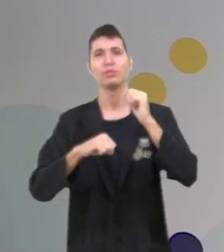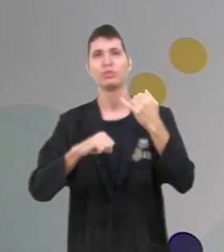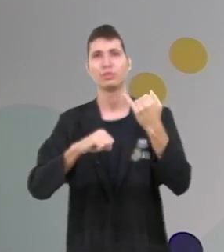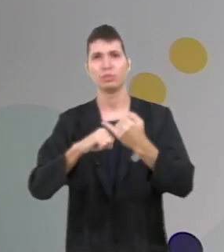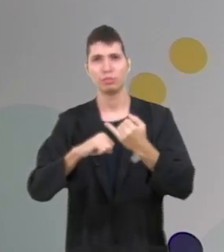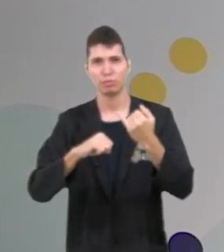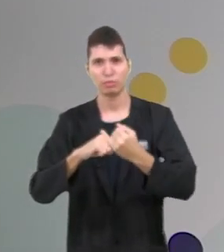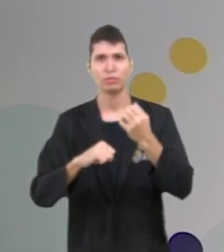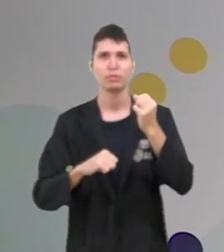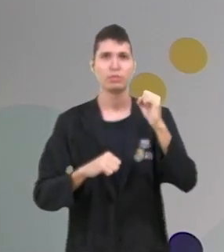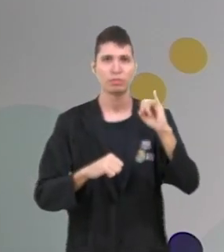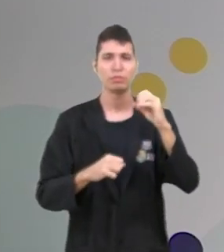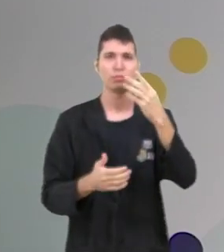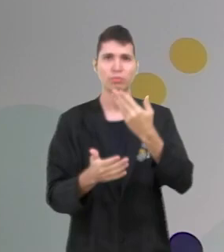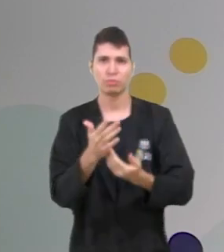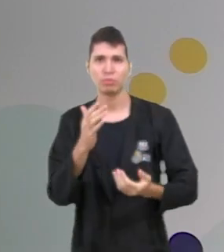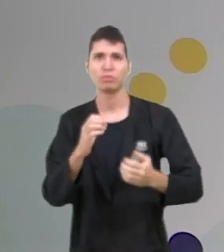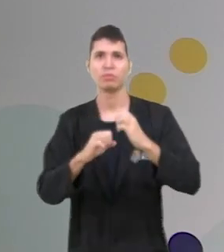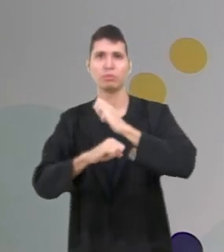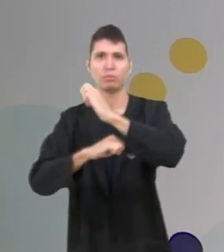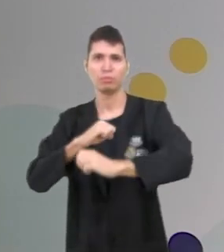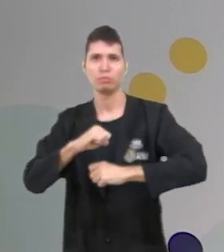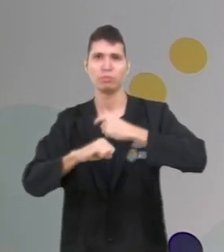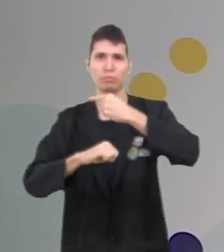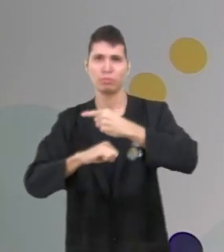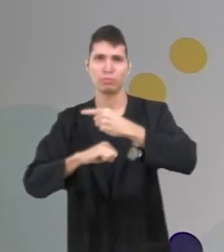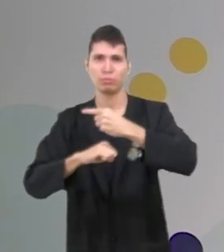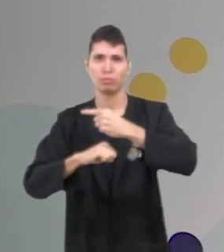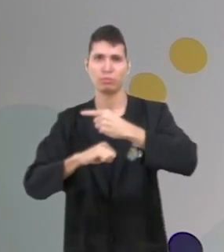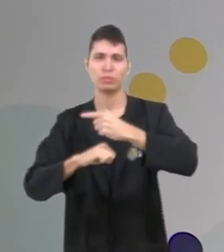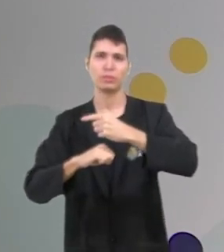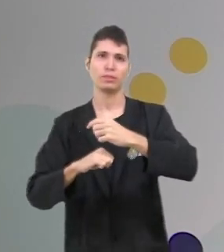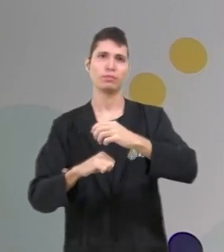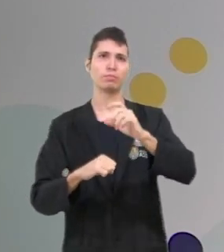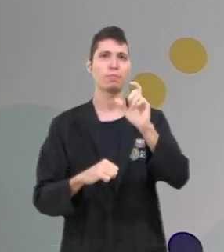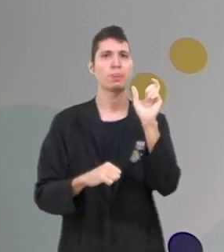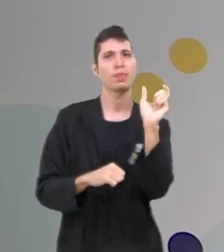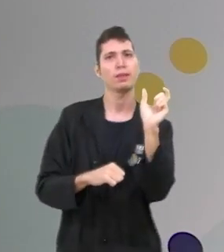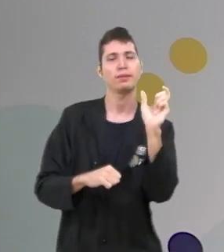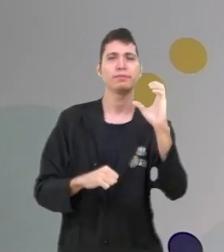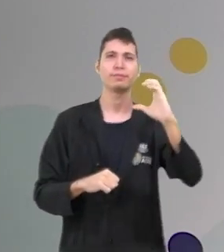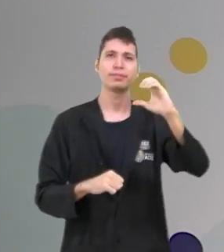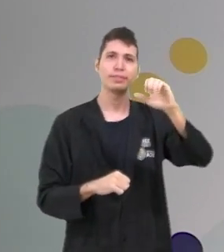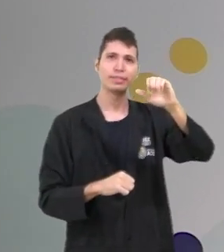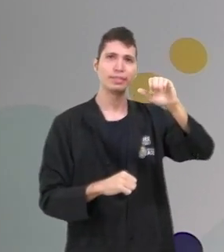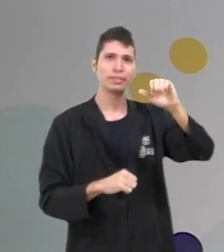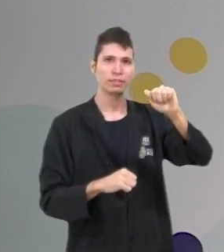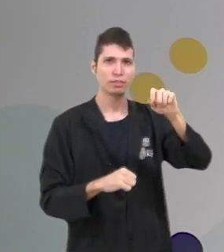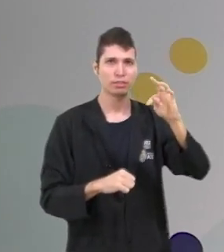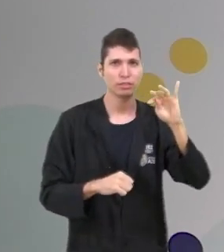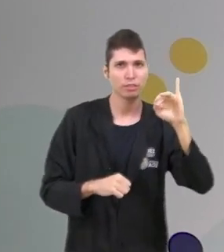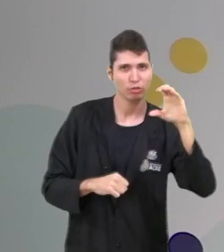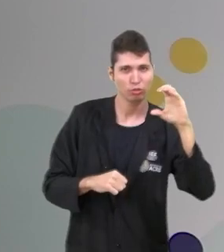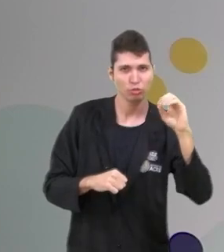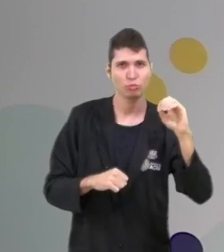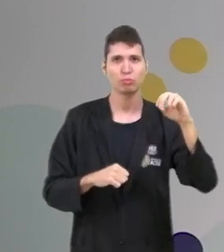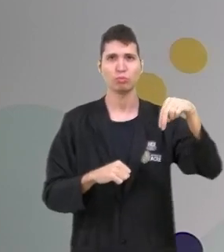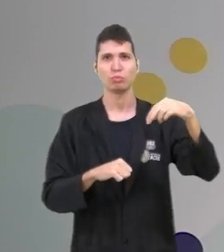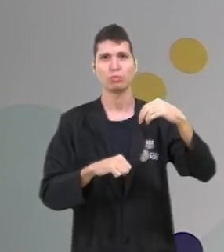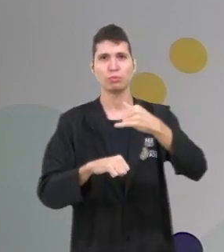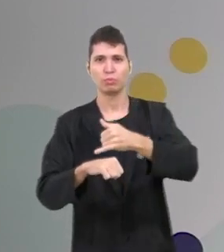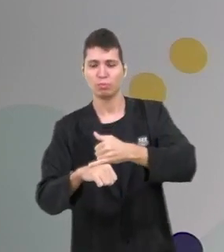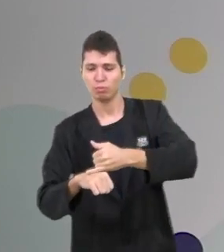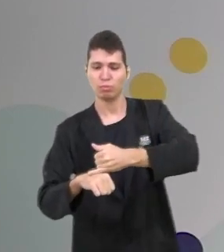que perderam elétrons, eles são chamados de cátions, por isso que eles vão possuir aí carga positiva.